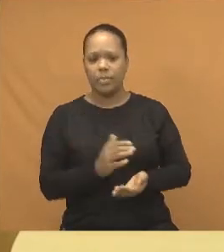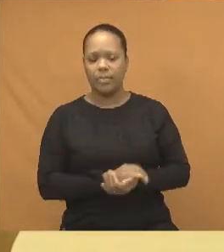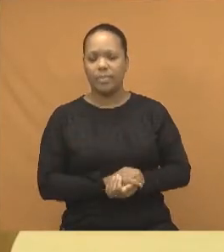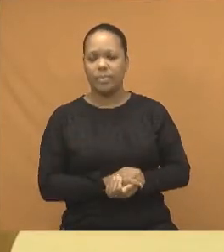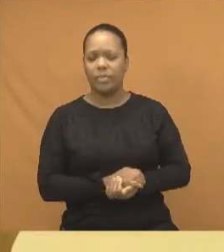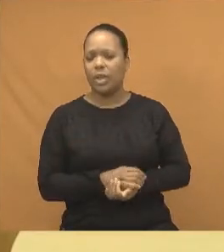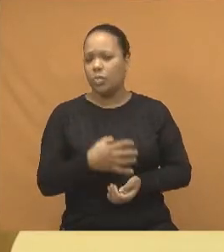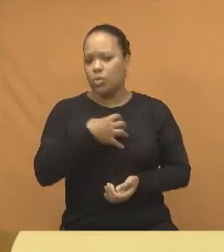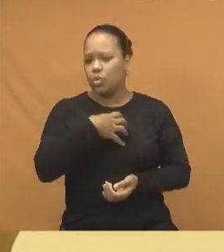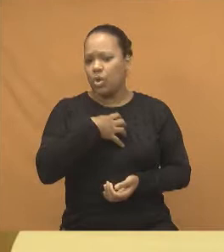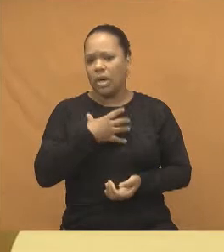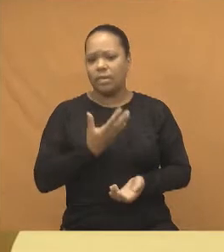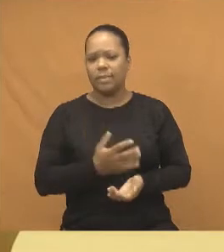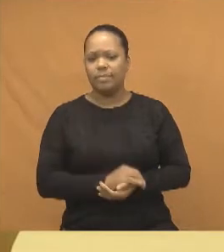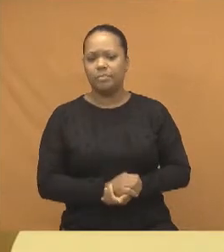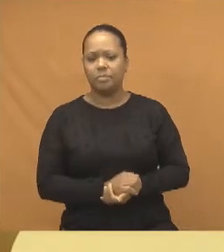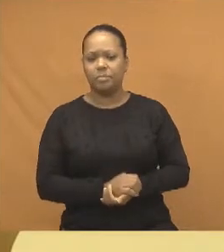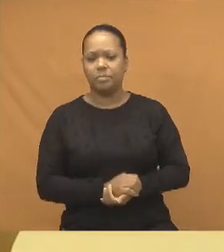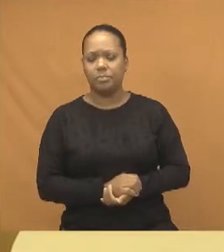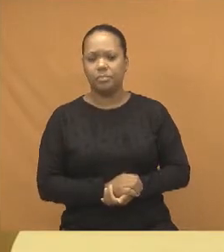conforme eu faço.